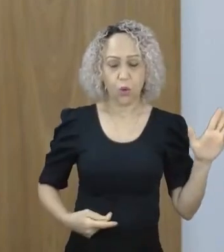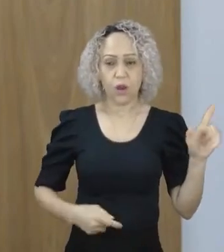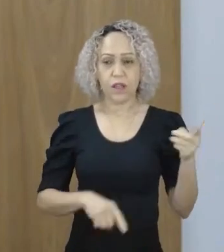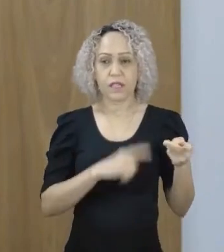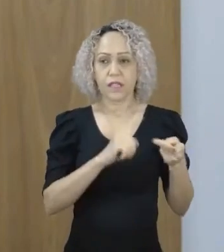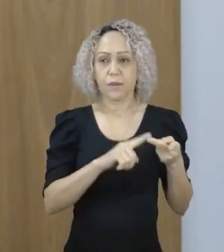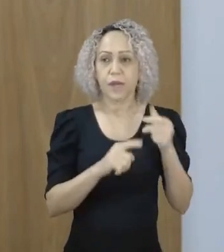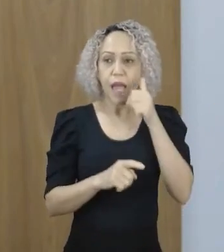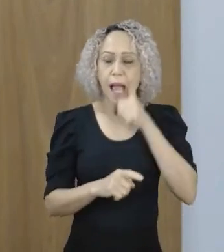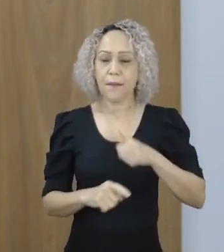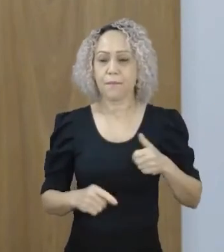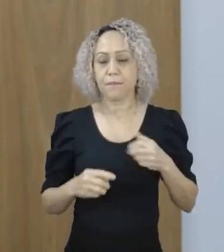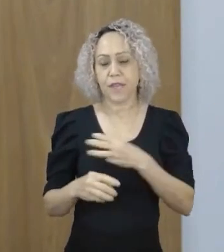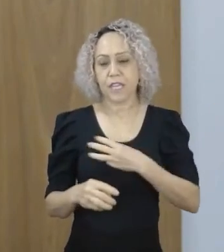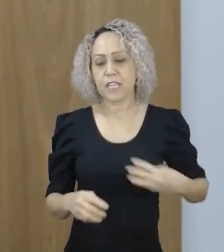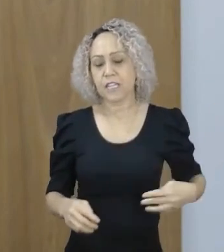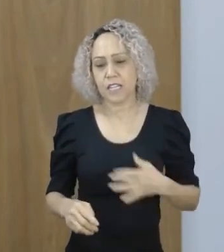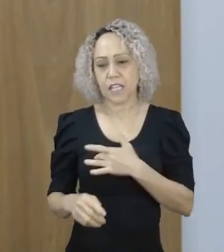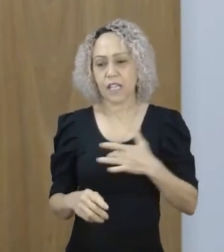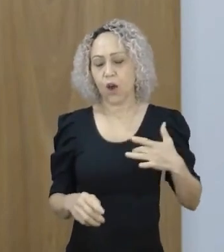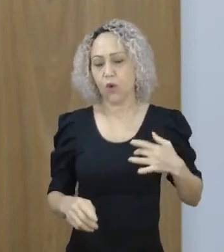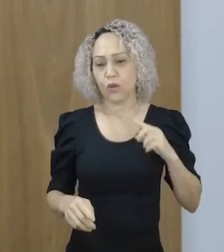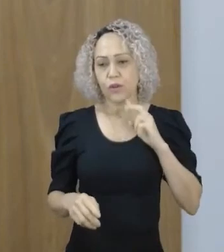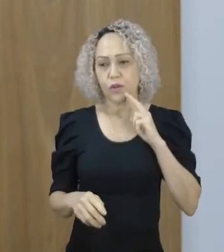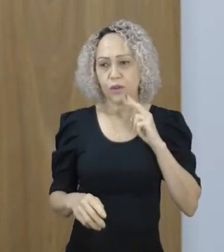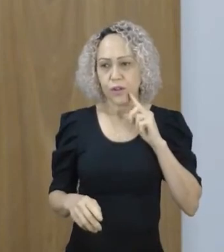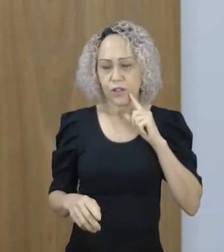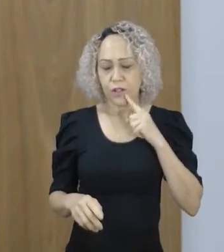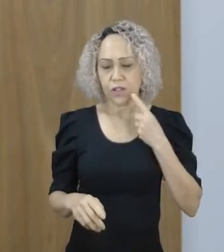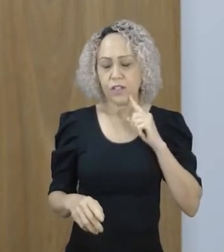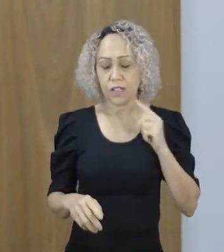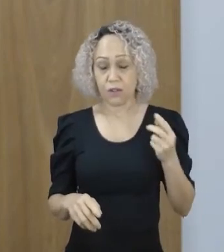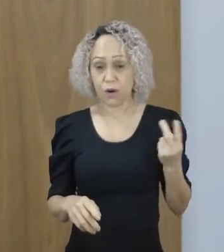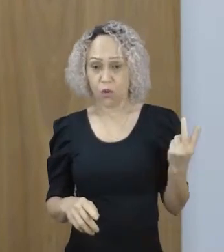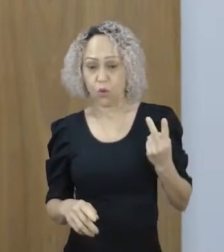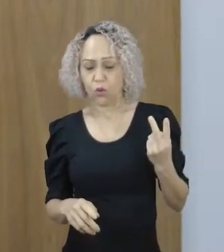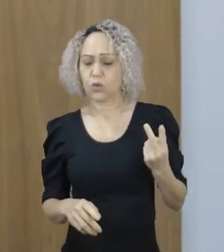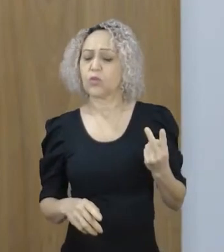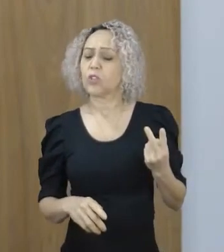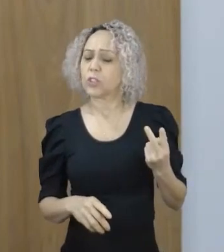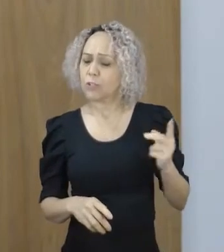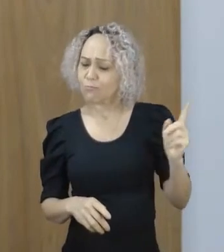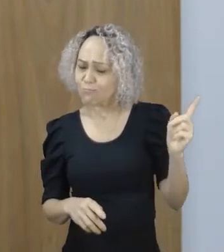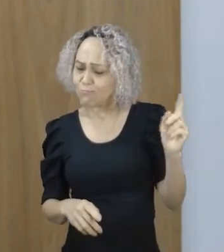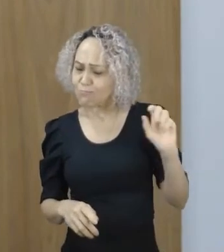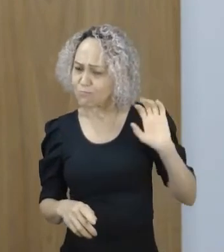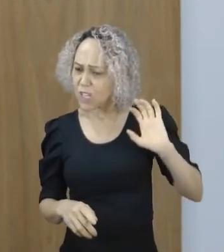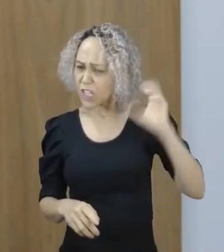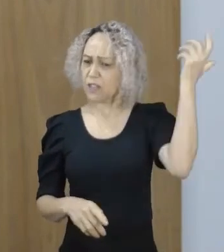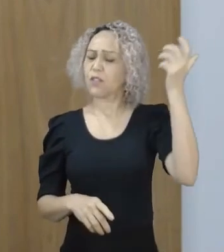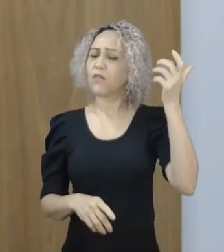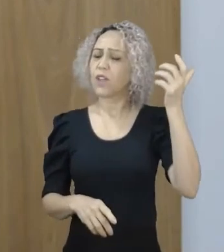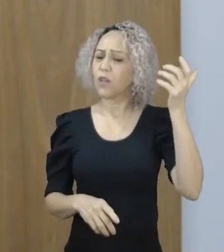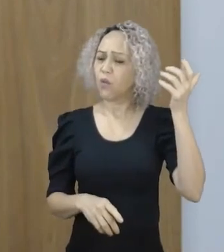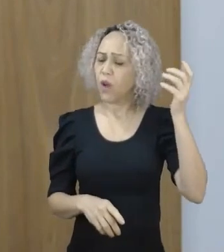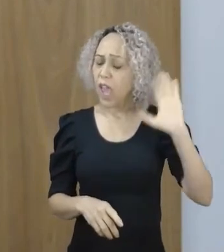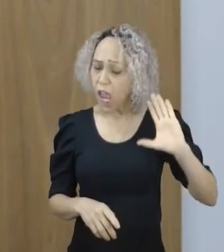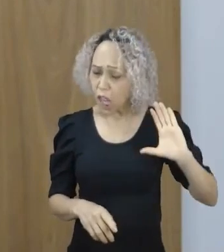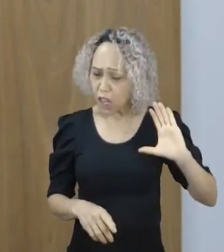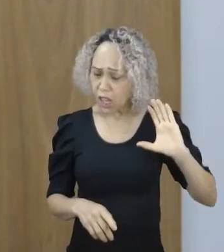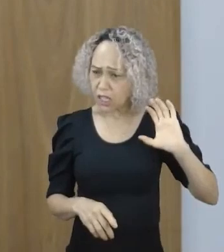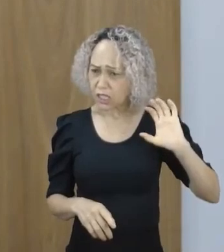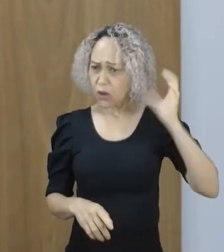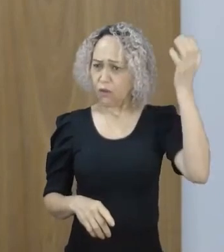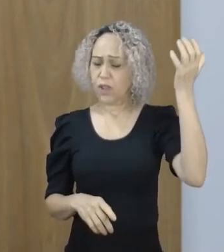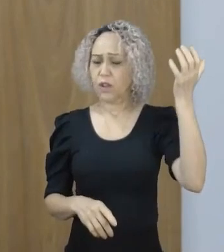custeio para nenhum novo serviço. Tudo que foi incorporado à rede SUS terá participação no financiamento federal. Isso é muito importante.